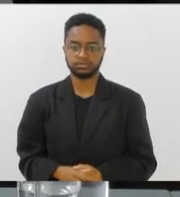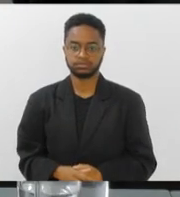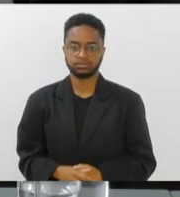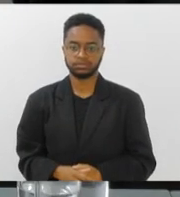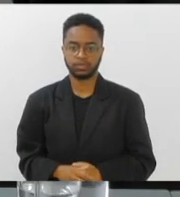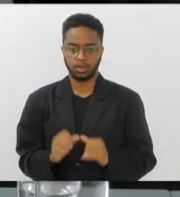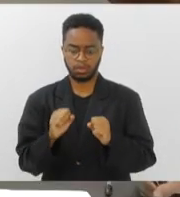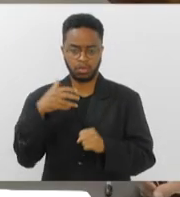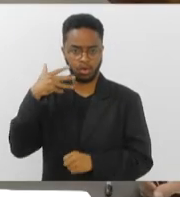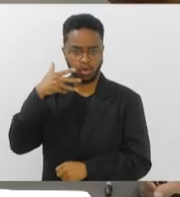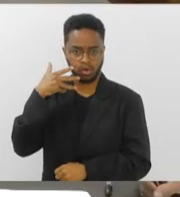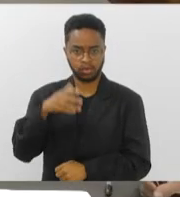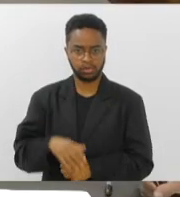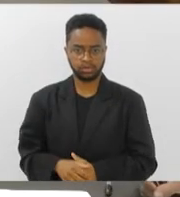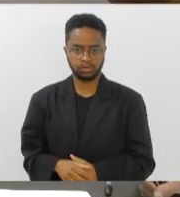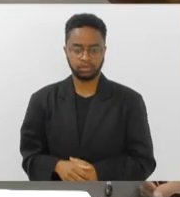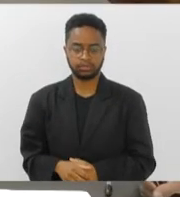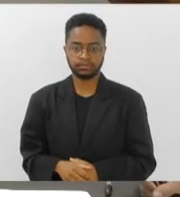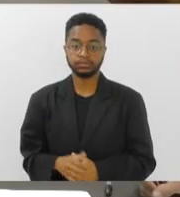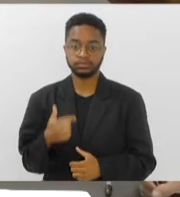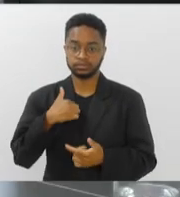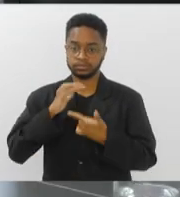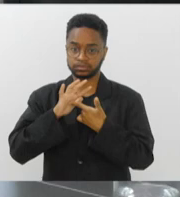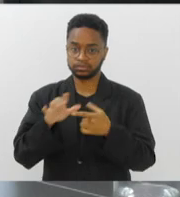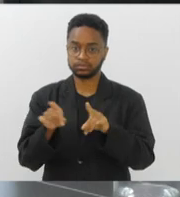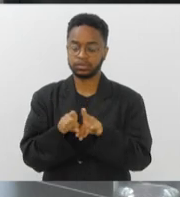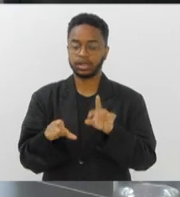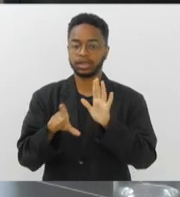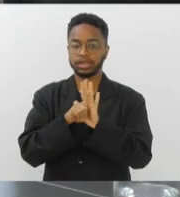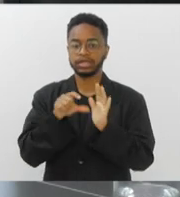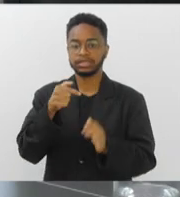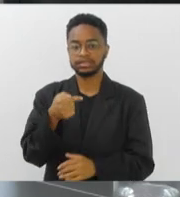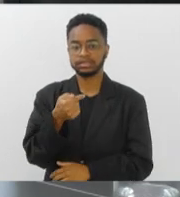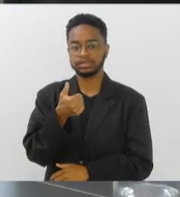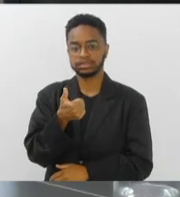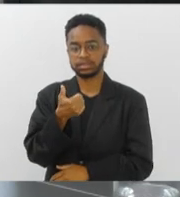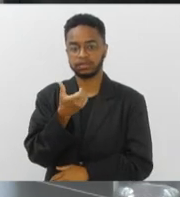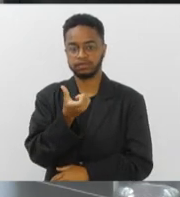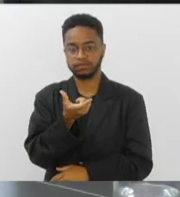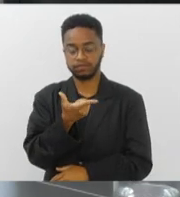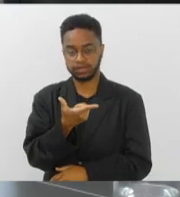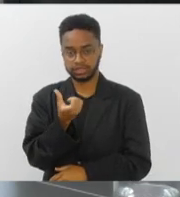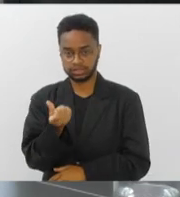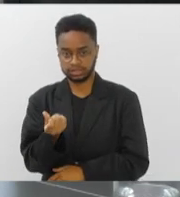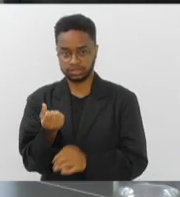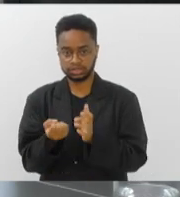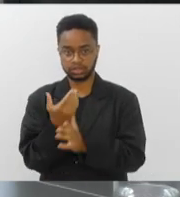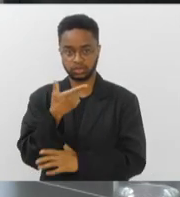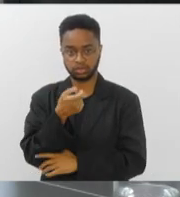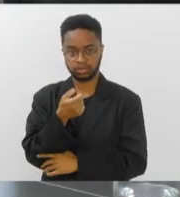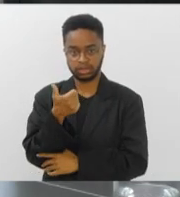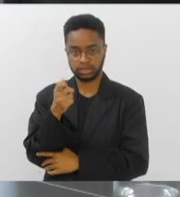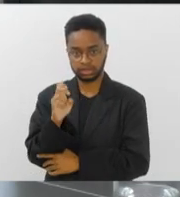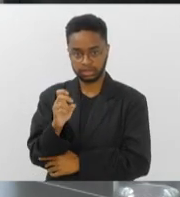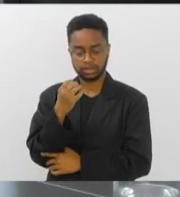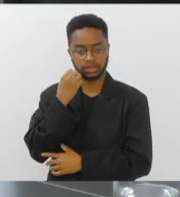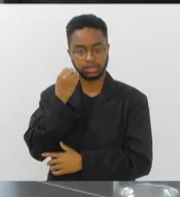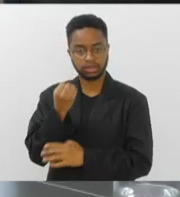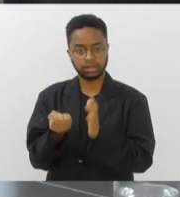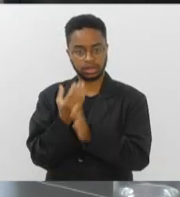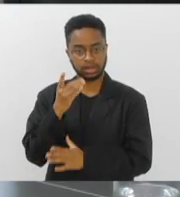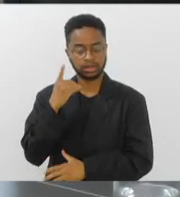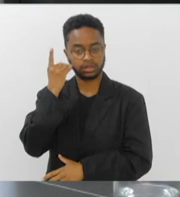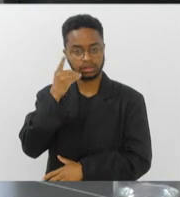Paulo? Eu apontei aqui também a Lei 7.126 de 2015, de autoria do deputado André Siciliano